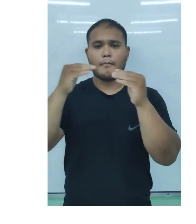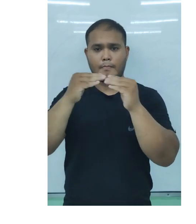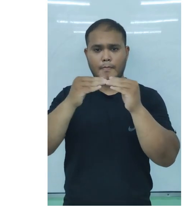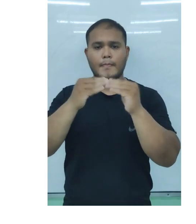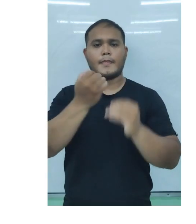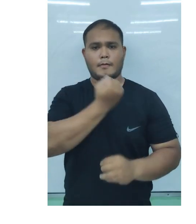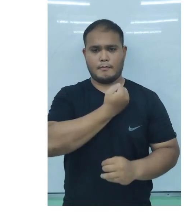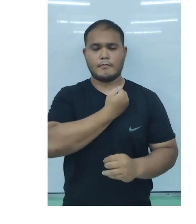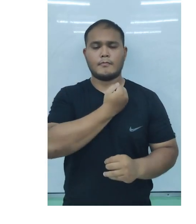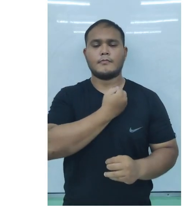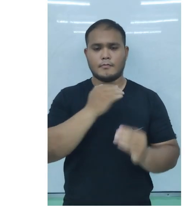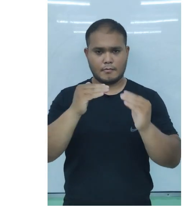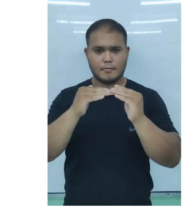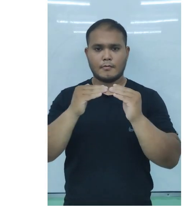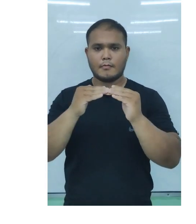indicativo.